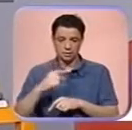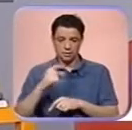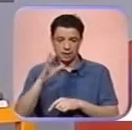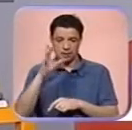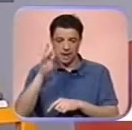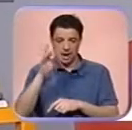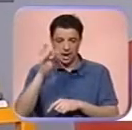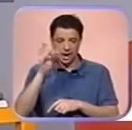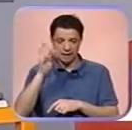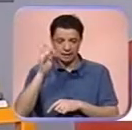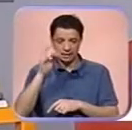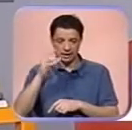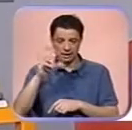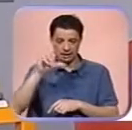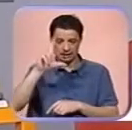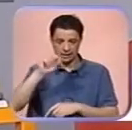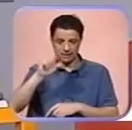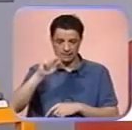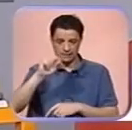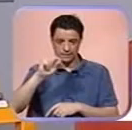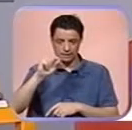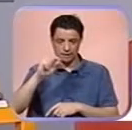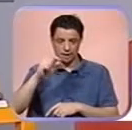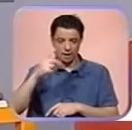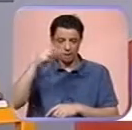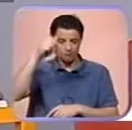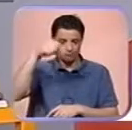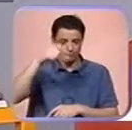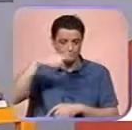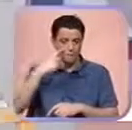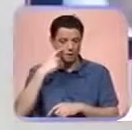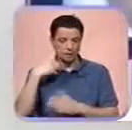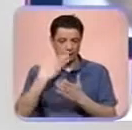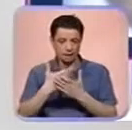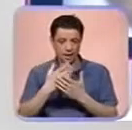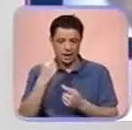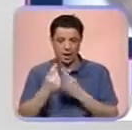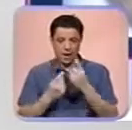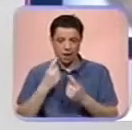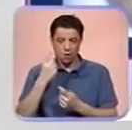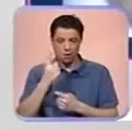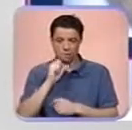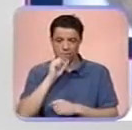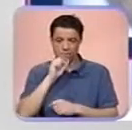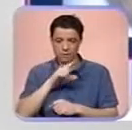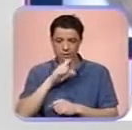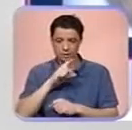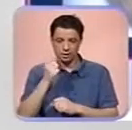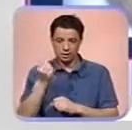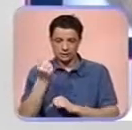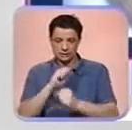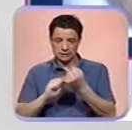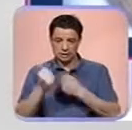são introduzidas também recorrendo à anestesia na parte superficial do olho. Em alguns casos, se tivermos um paciente nervoso, podemos